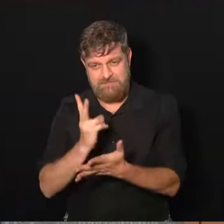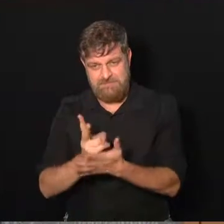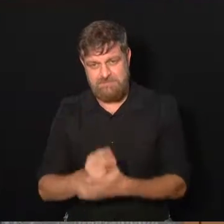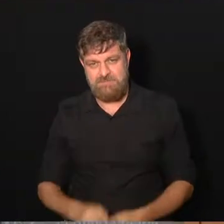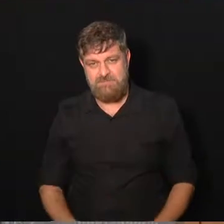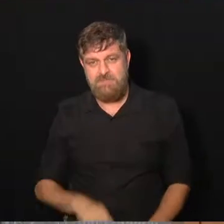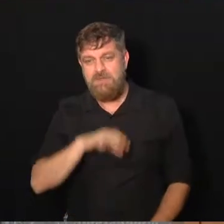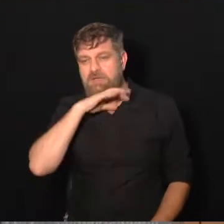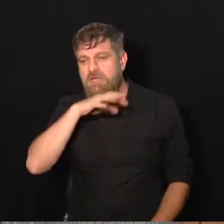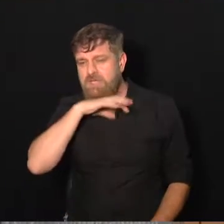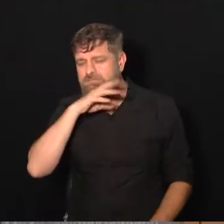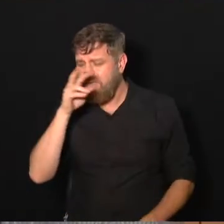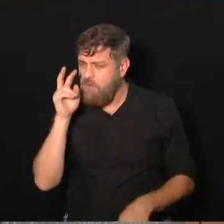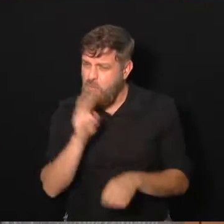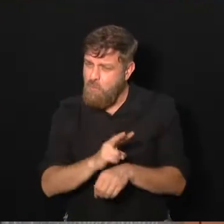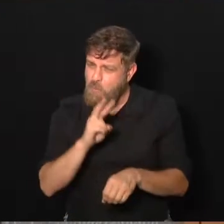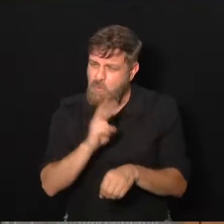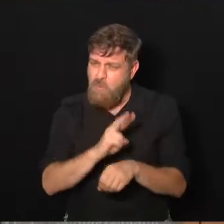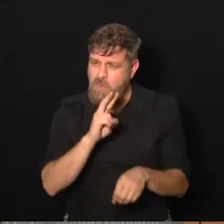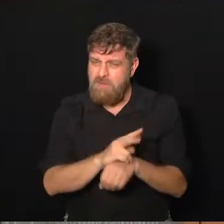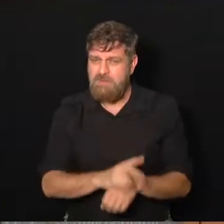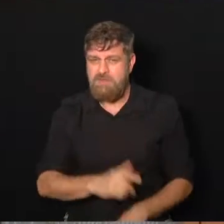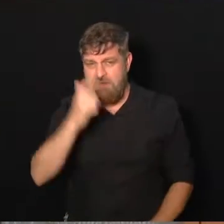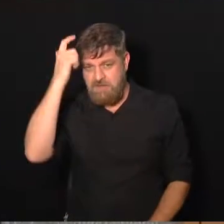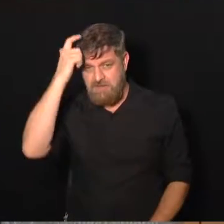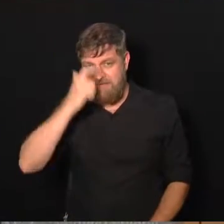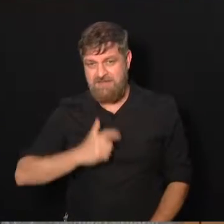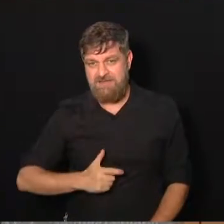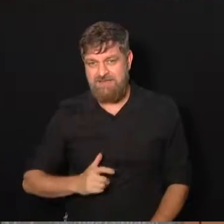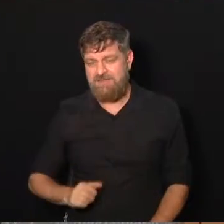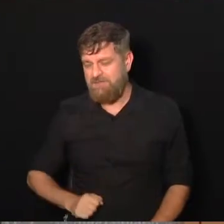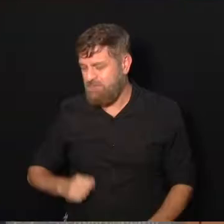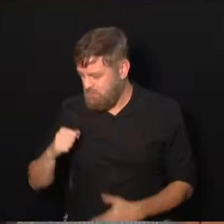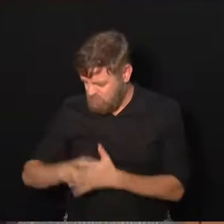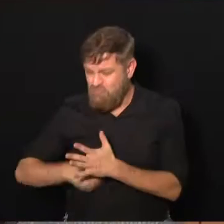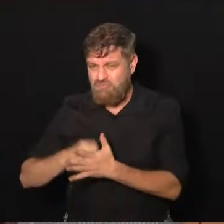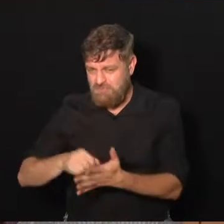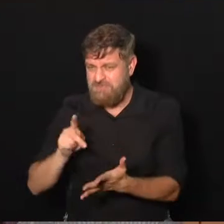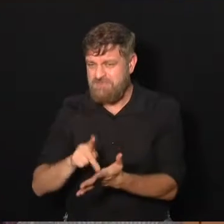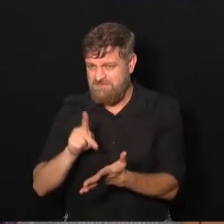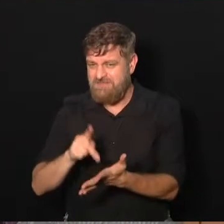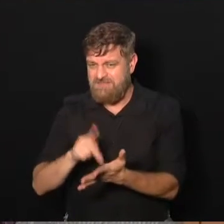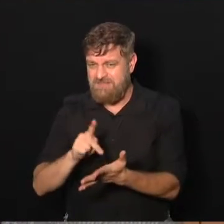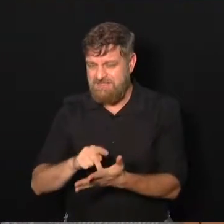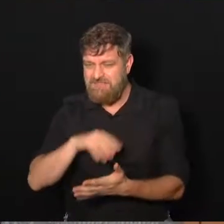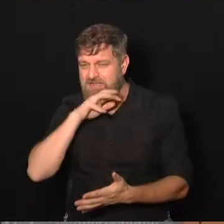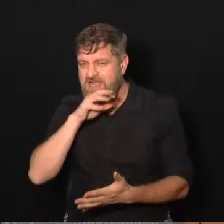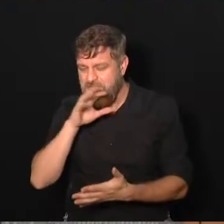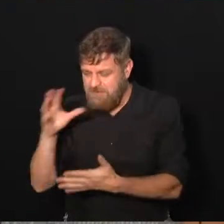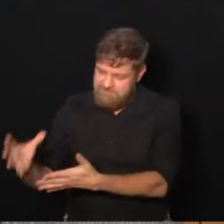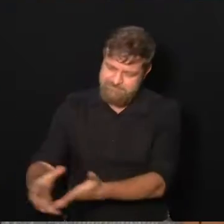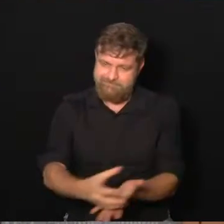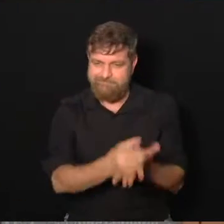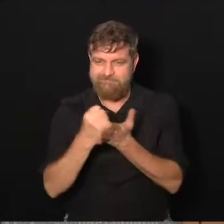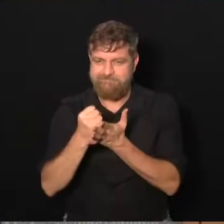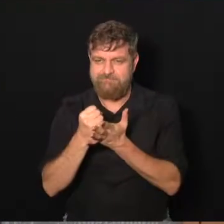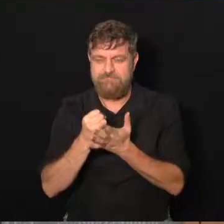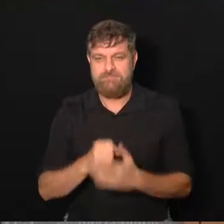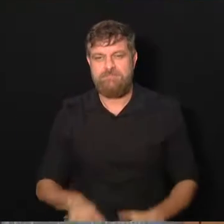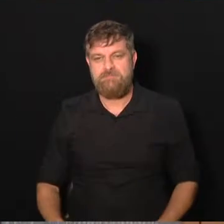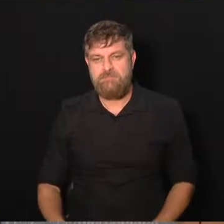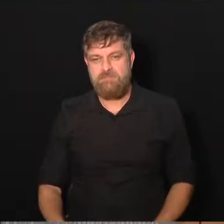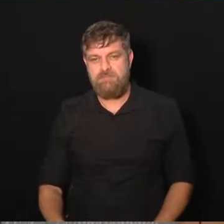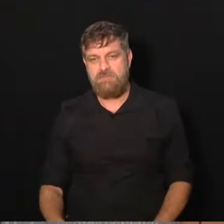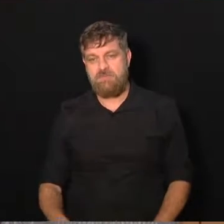cuidei dos animais, sou um dos maiores, acredito, dos maiores defensores dos animais. E com relação